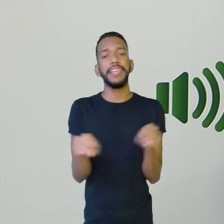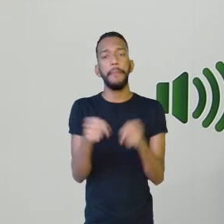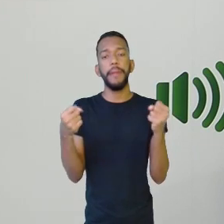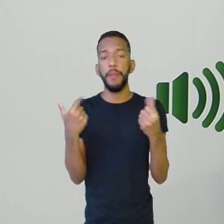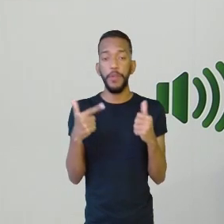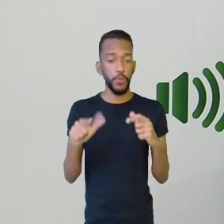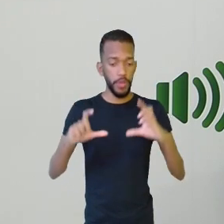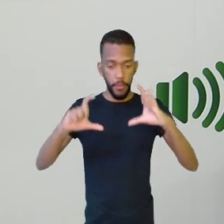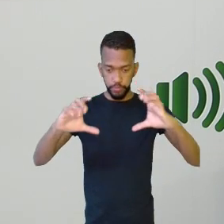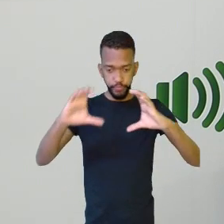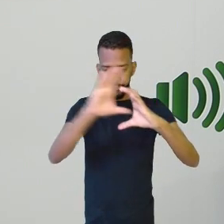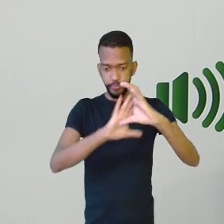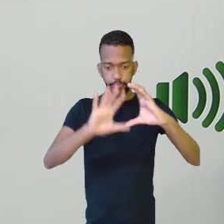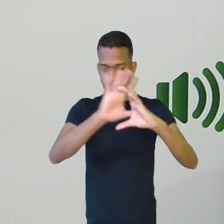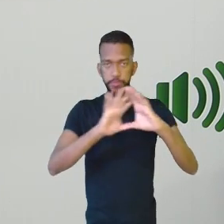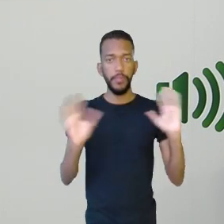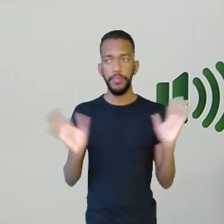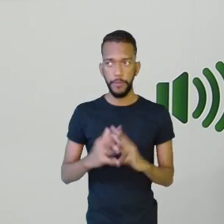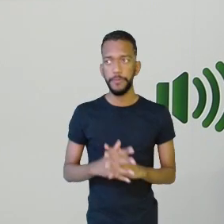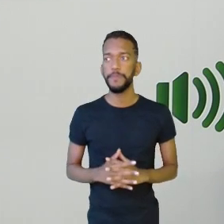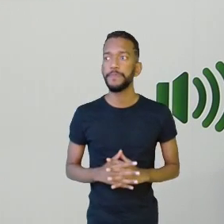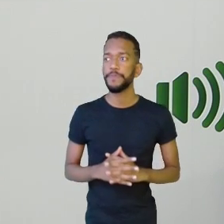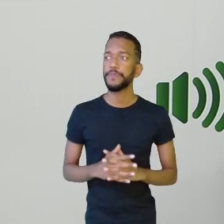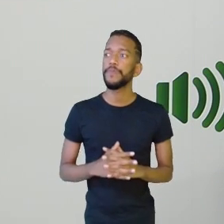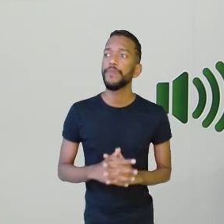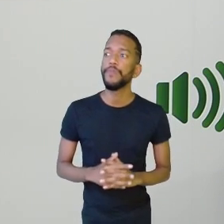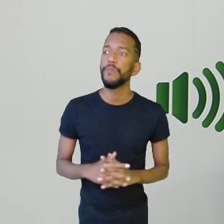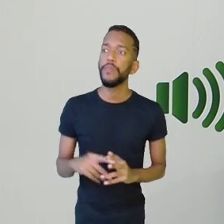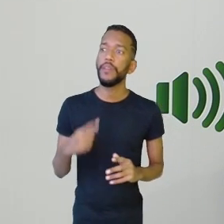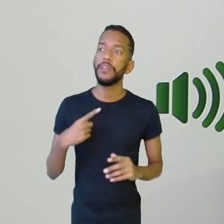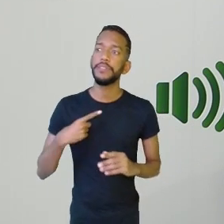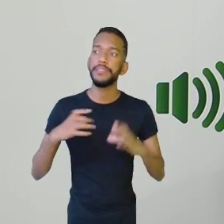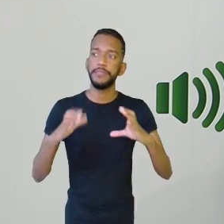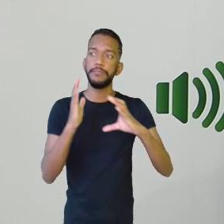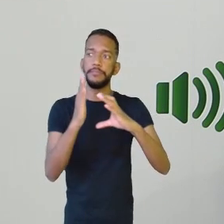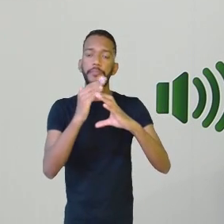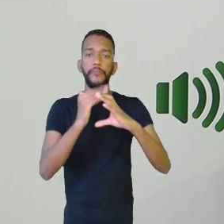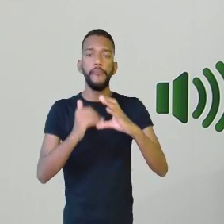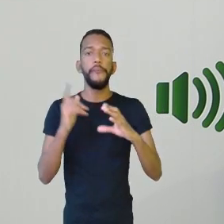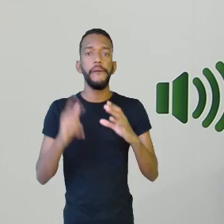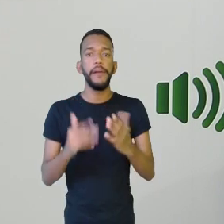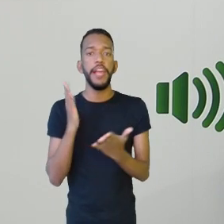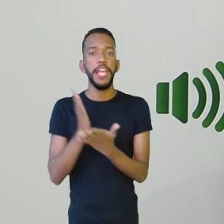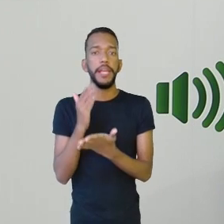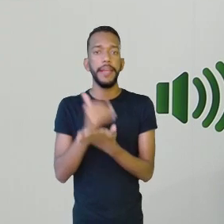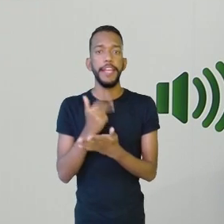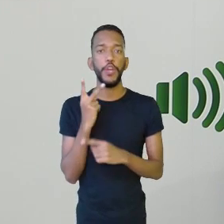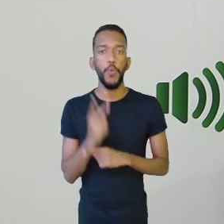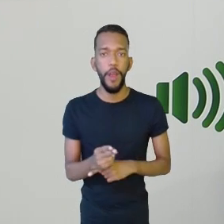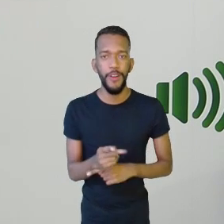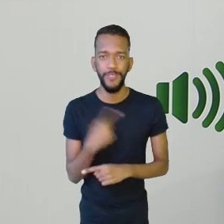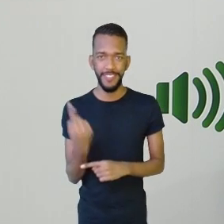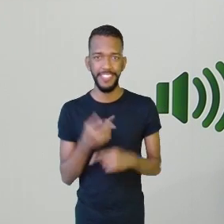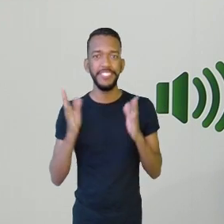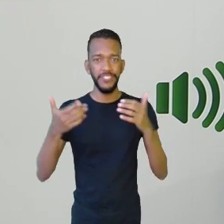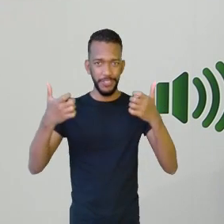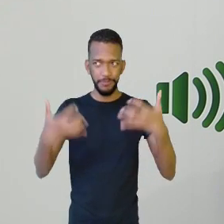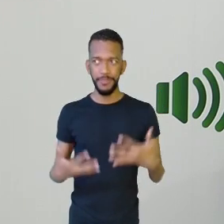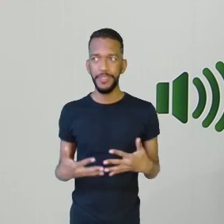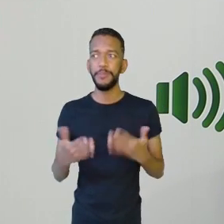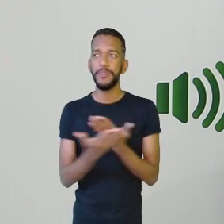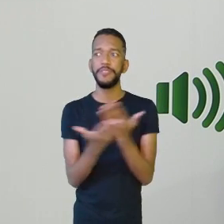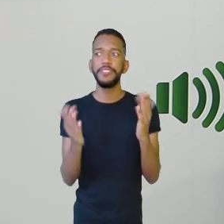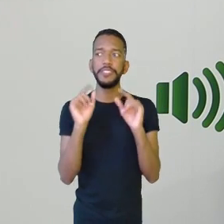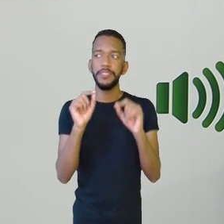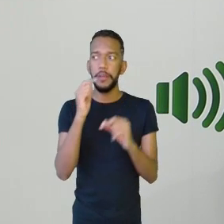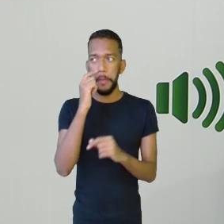o inteiro. E temos uma fração quando o inteiro está dividido em partes iguais, como eu já falei para vocês.